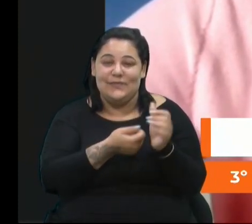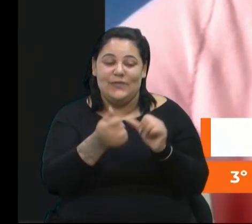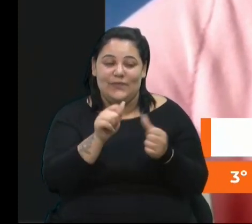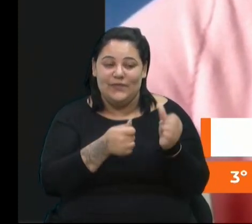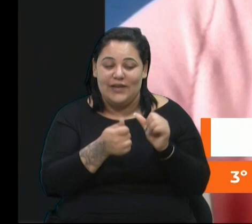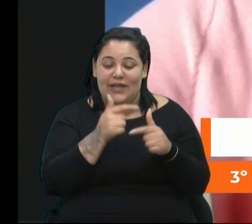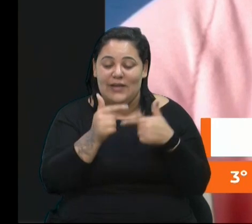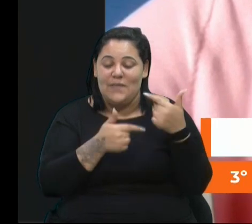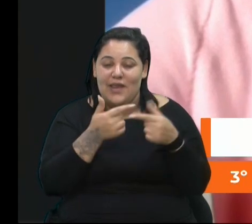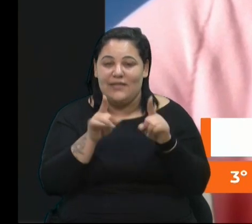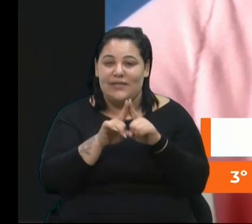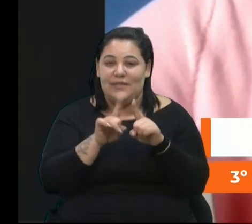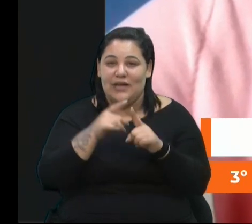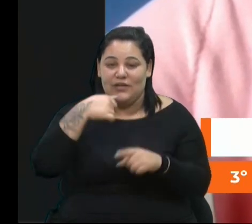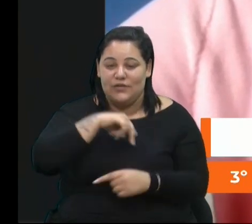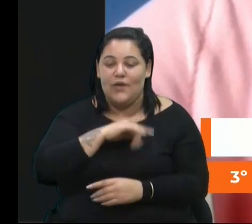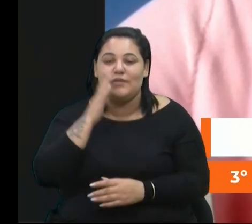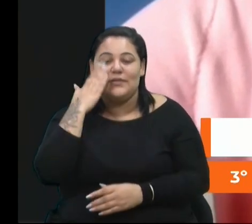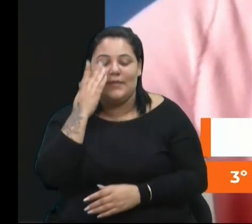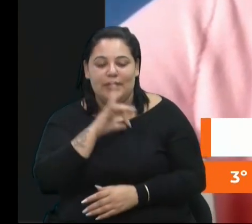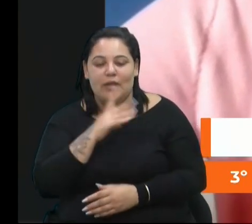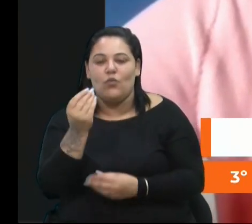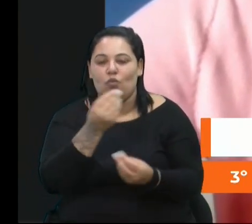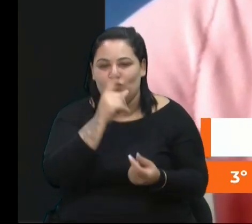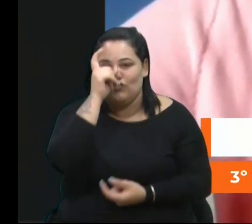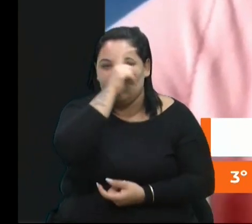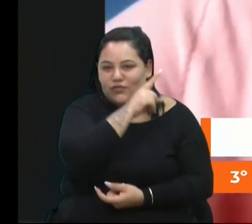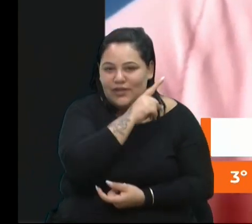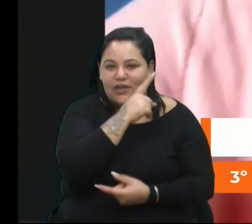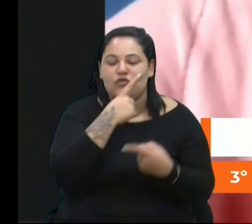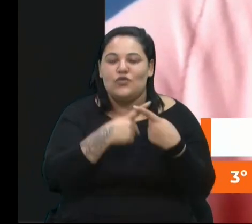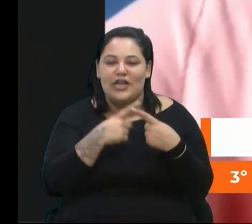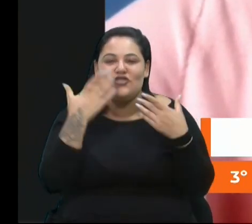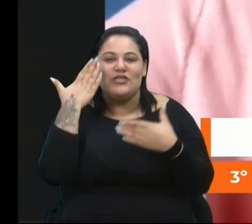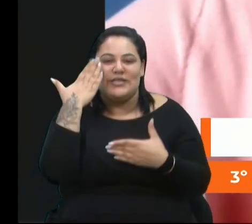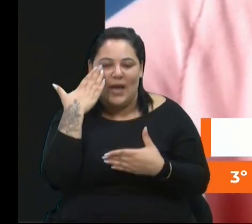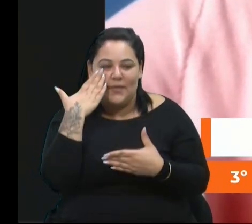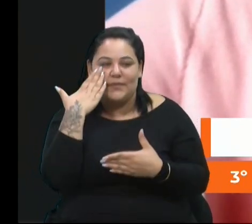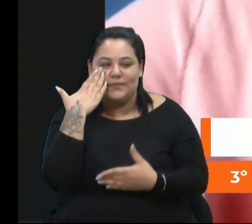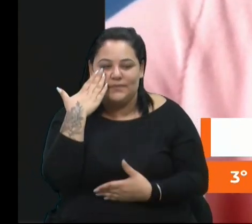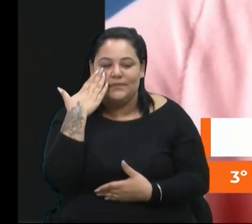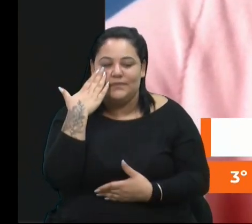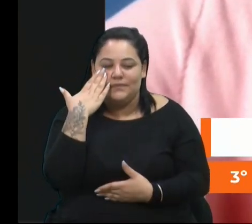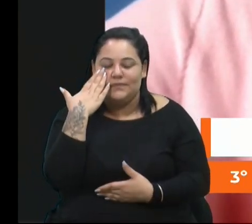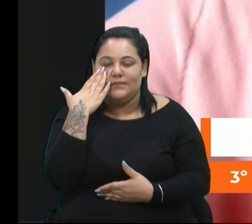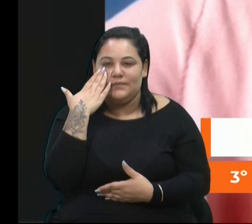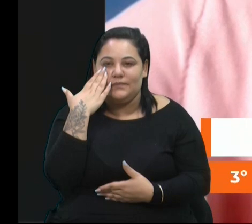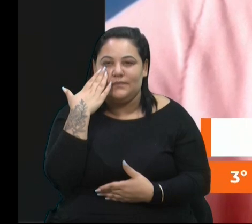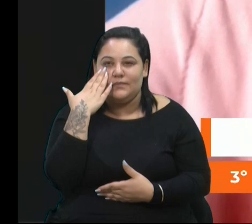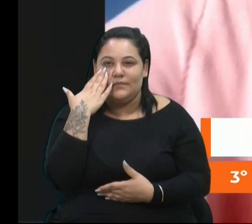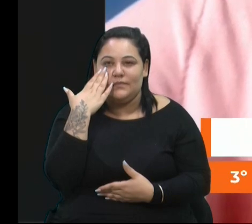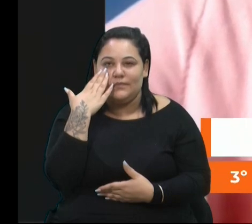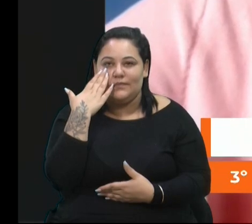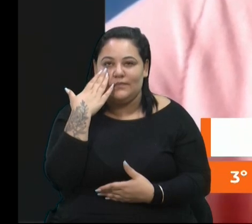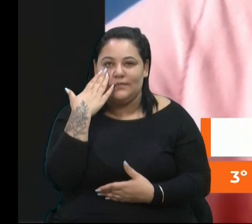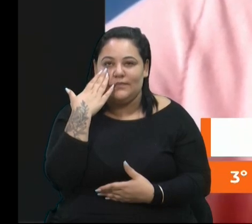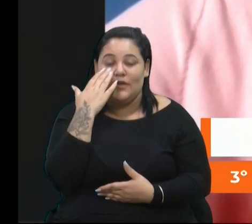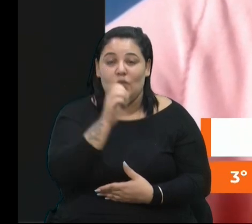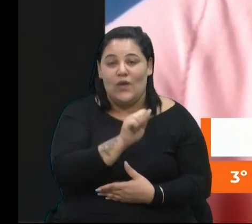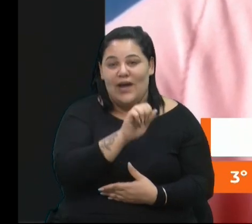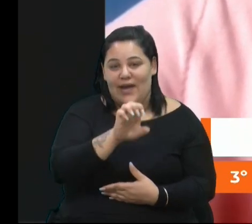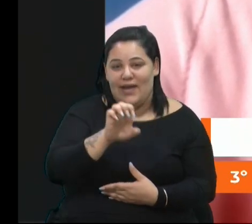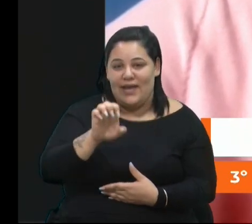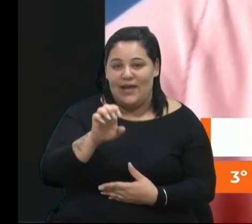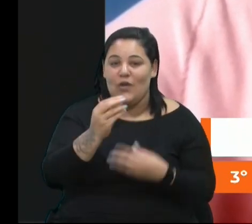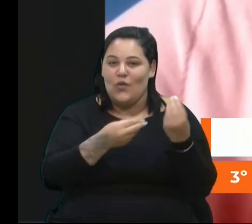sobre isso, a gente sabe que ainda tem muitas dificuldades, porque a gente sabe que o AE, como já nos disse